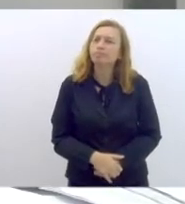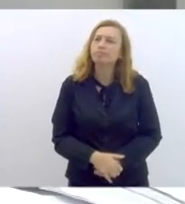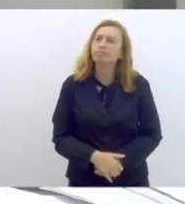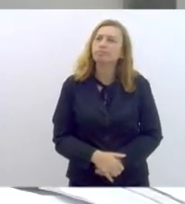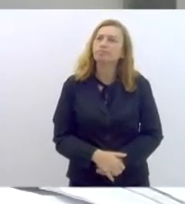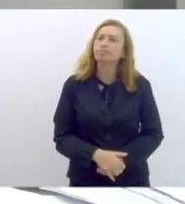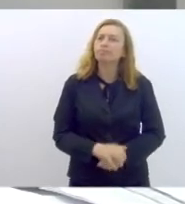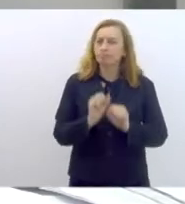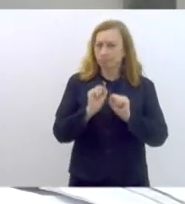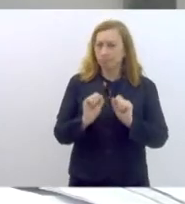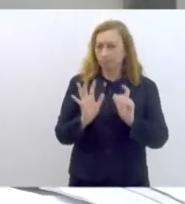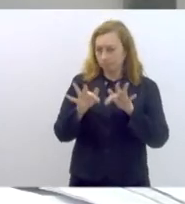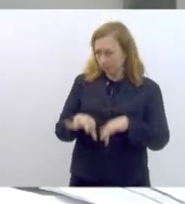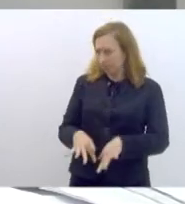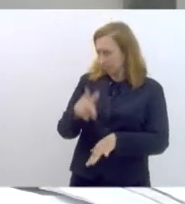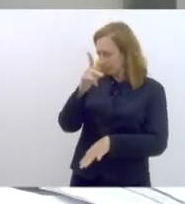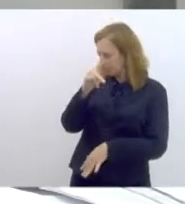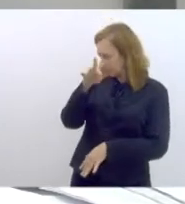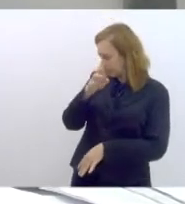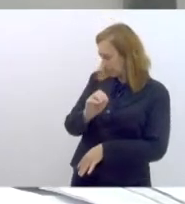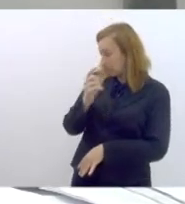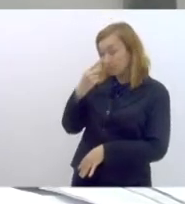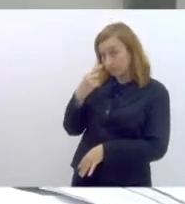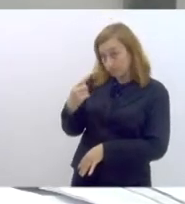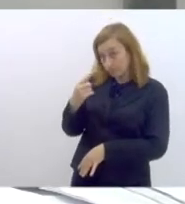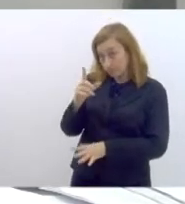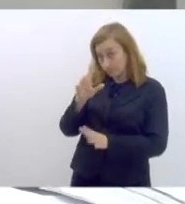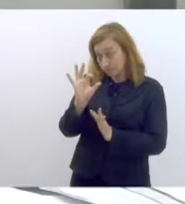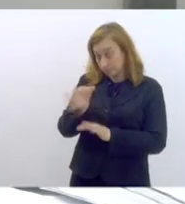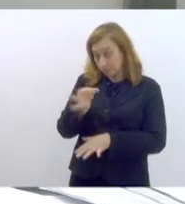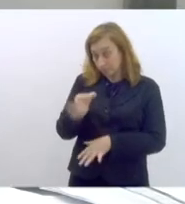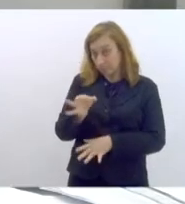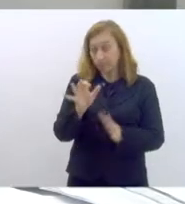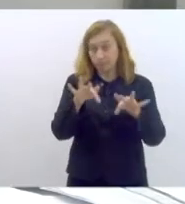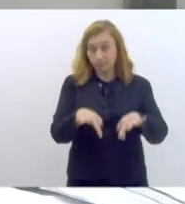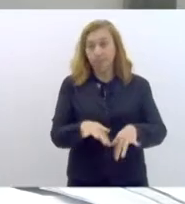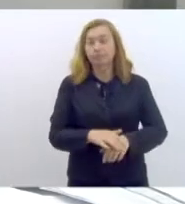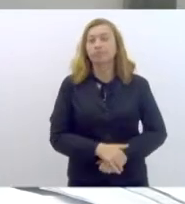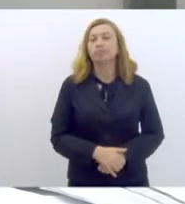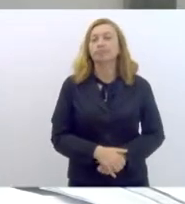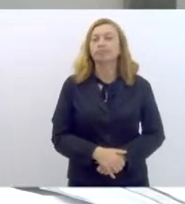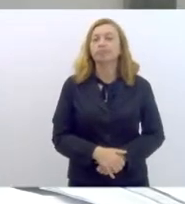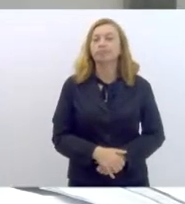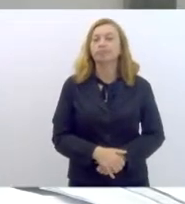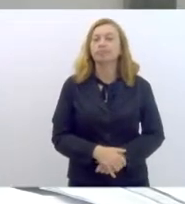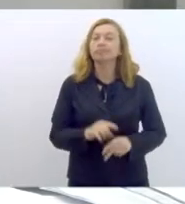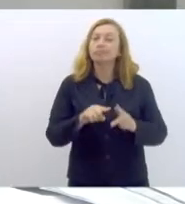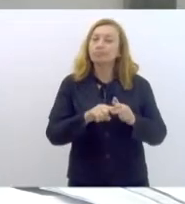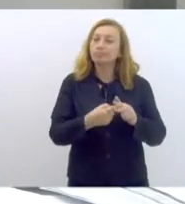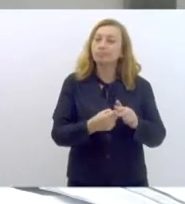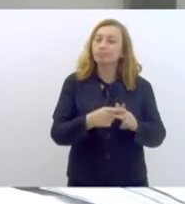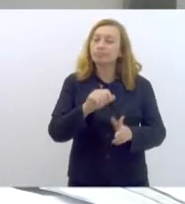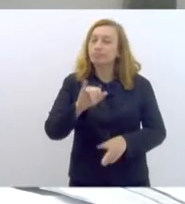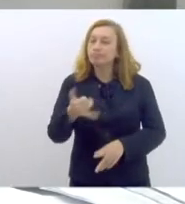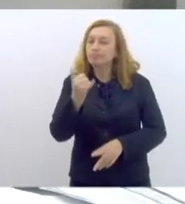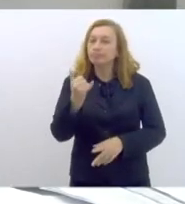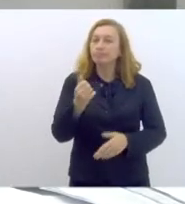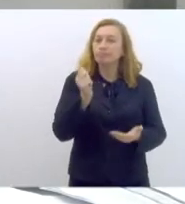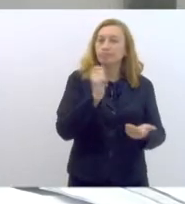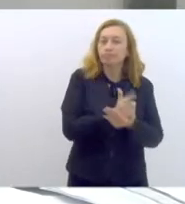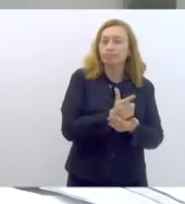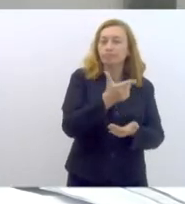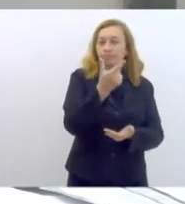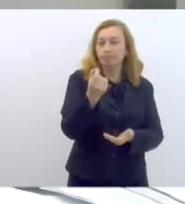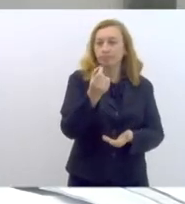Eu posso concluir, Pedro, veja se está certa a conclusão, Pedro e Diana, que de correção e juros a gente pagou 20